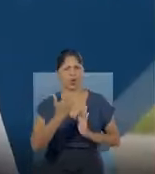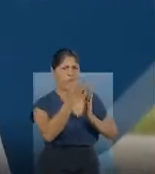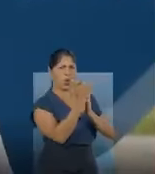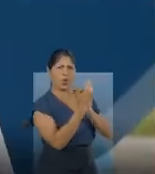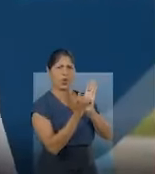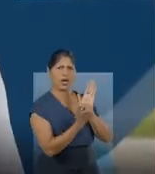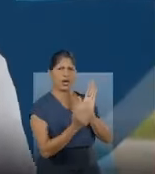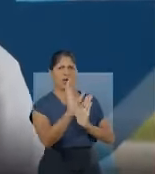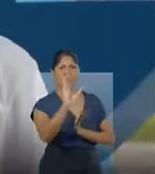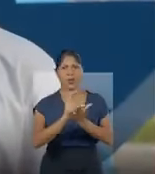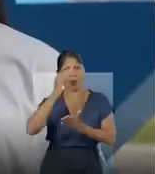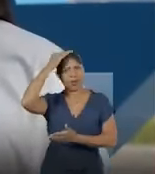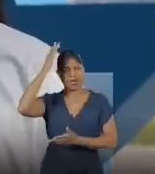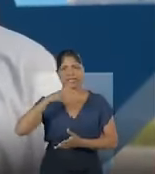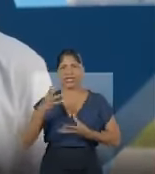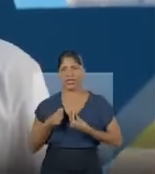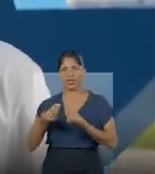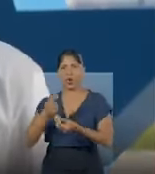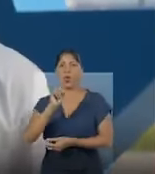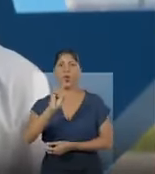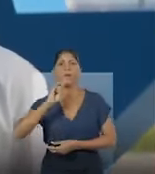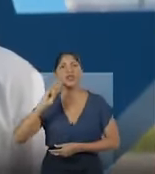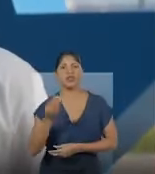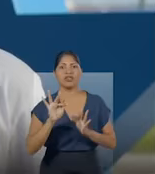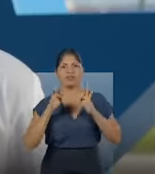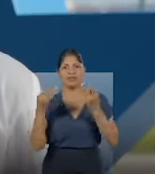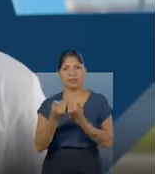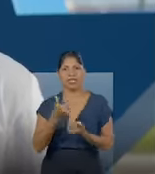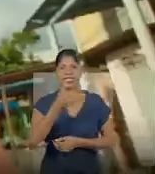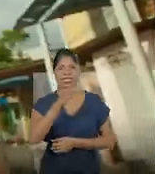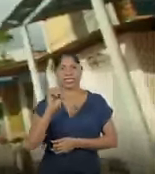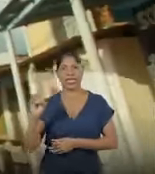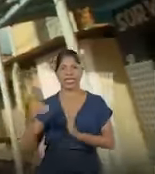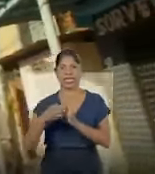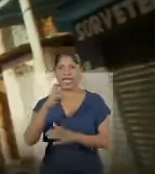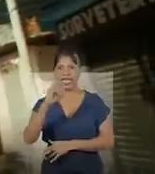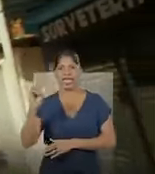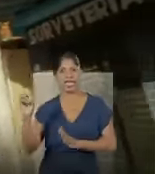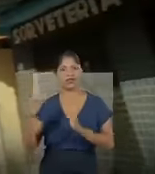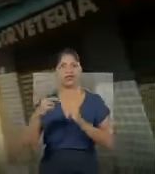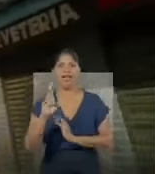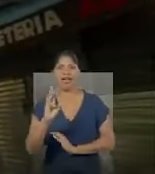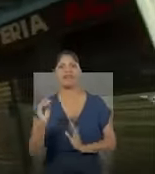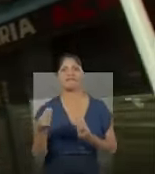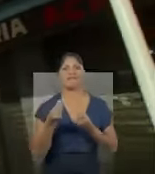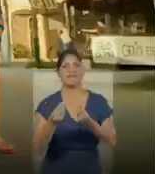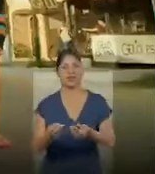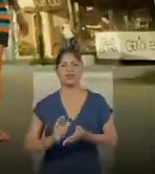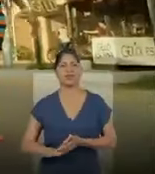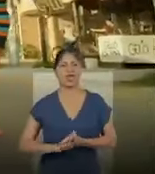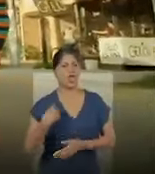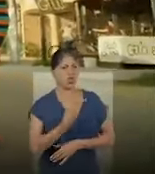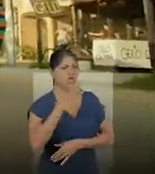Pará atendeu cerca de 1 milhão de famílias, com valores de R$100 a R$500. Quando nós soubemos do projeto do